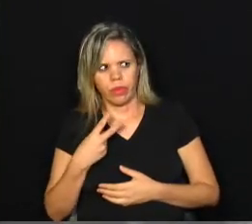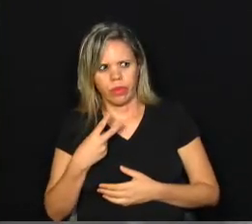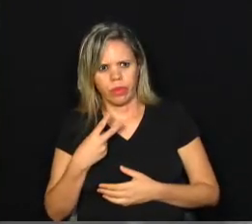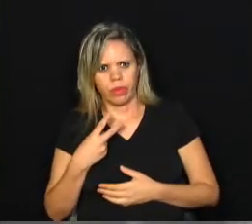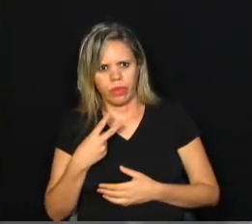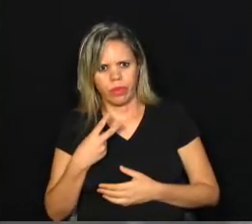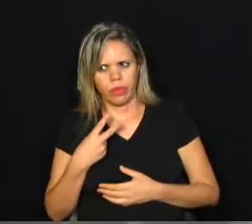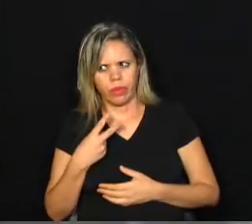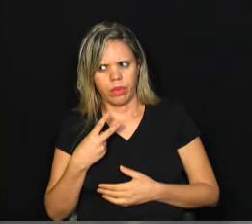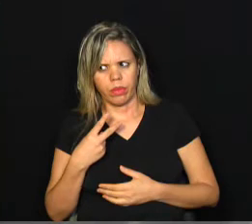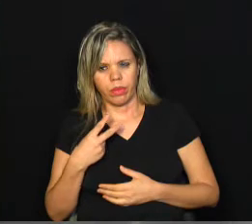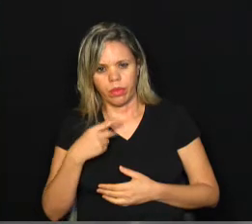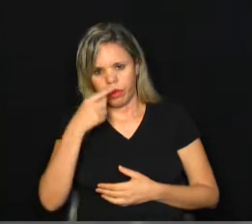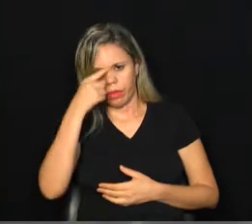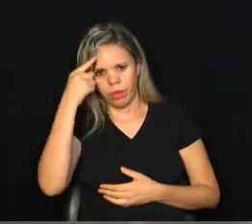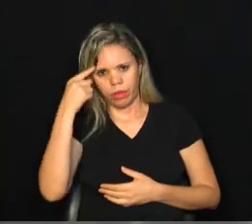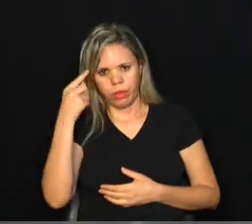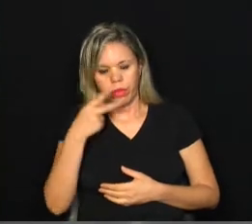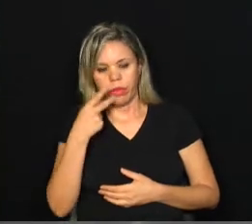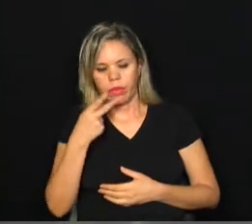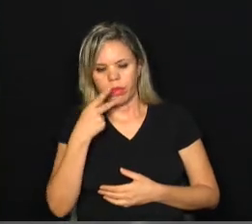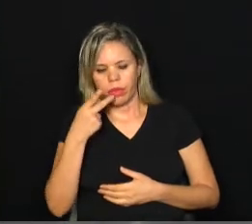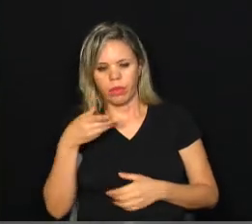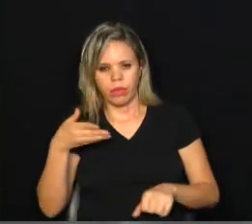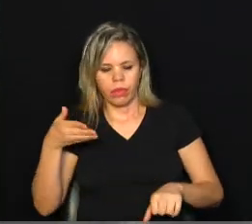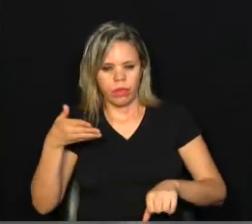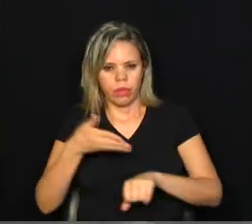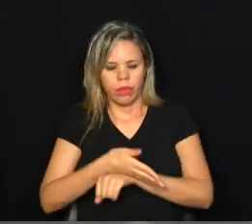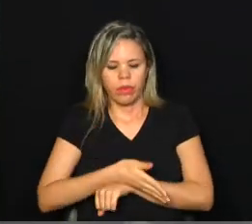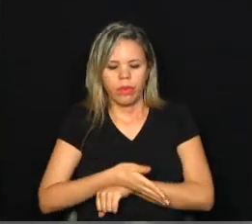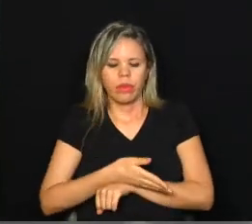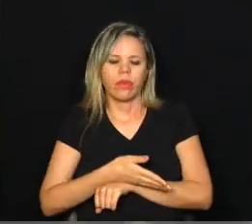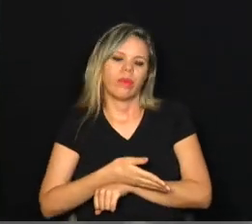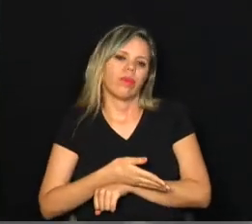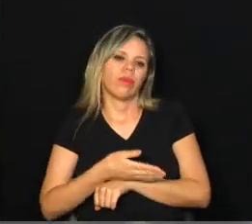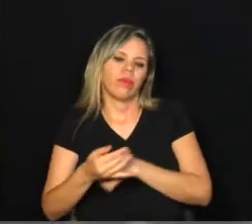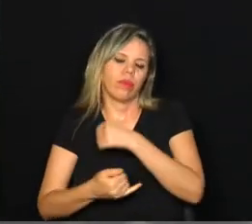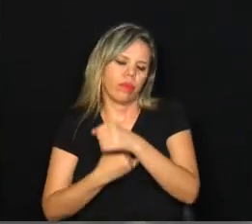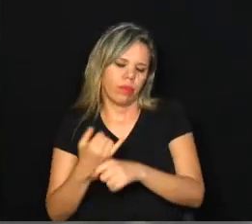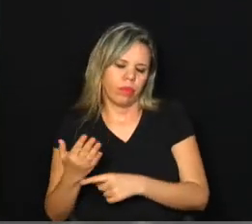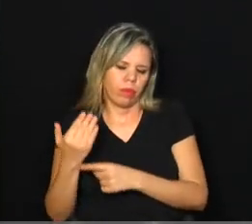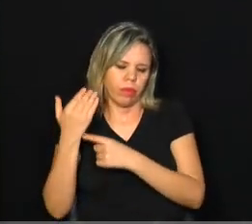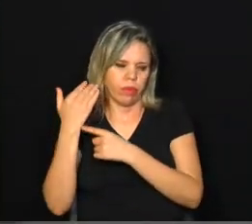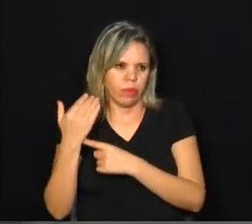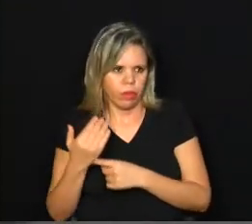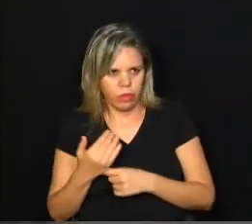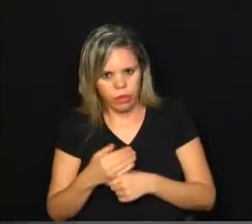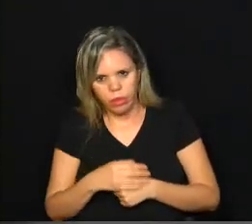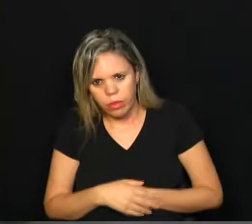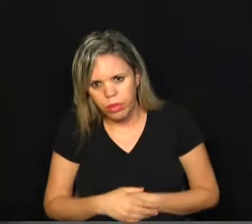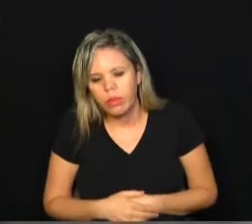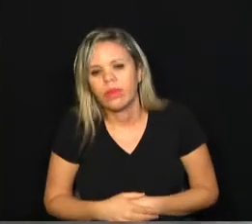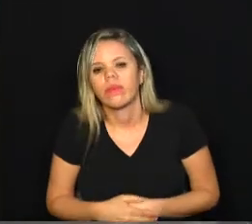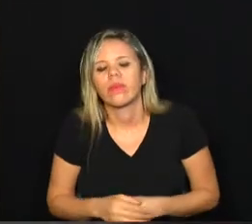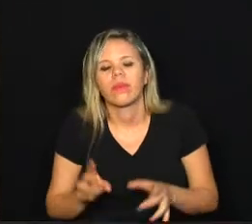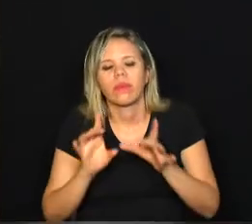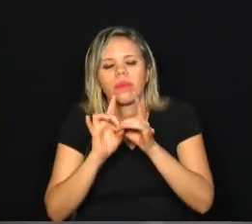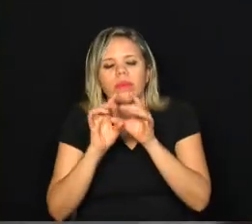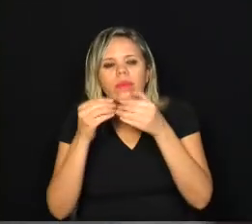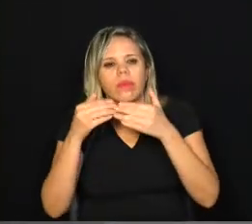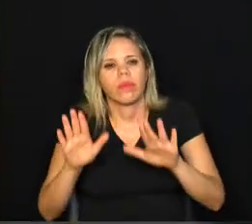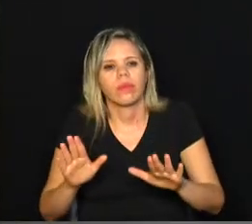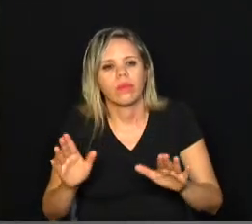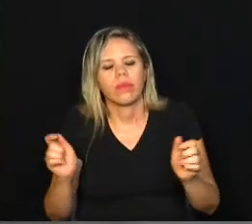a Paula Miguel, do acesso, quer dizer, o acesso à tecnologia mais democrático, a condição